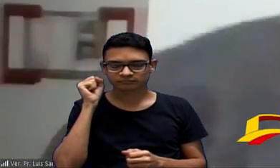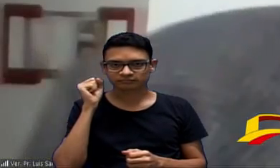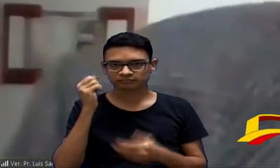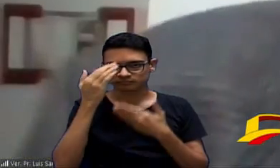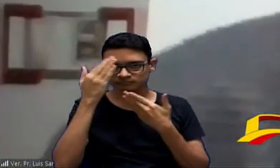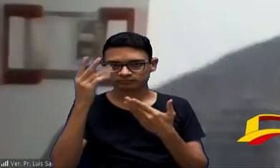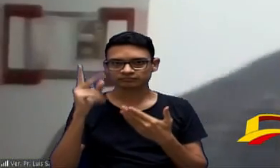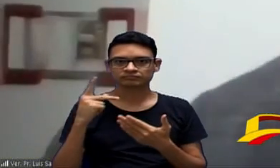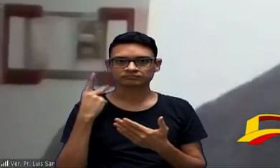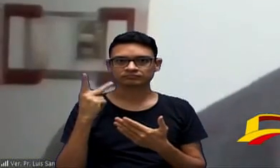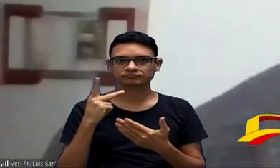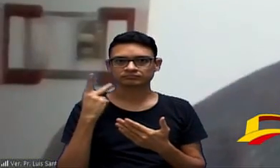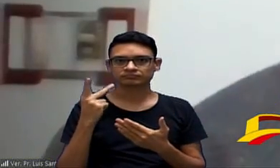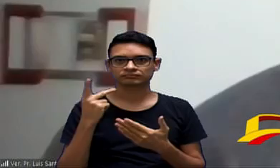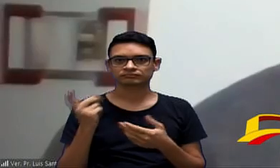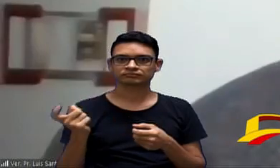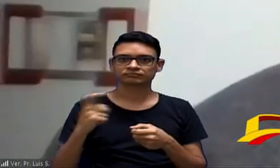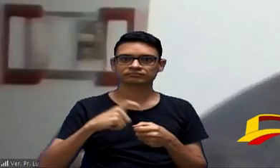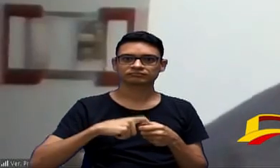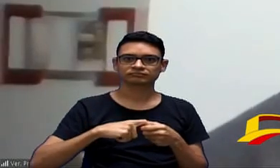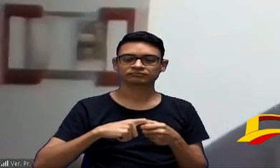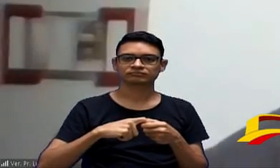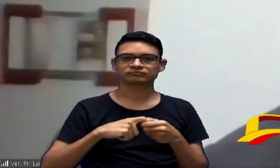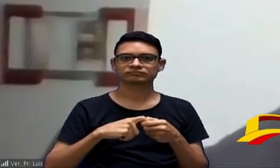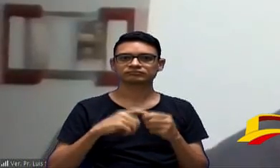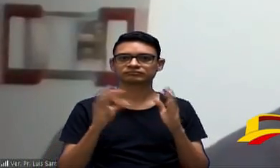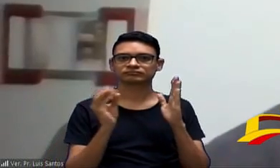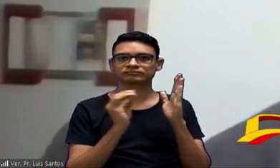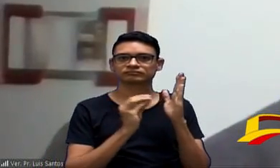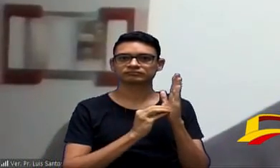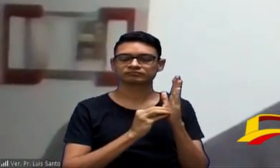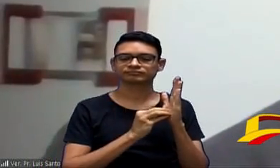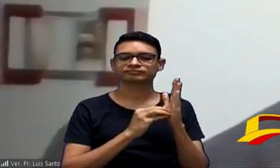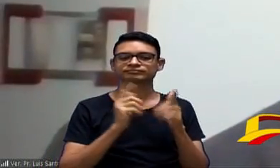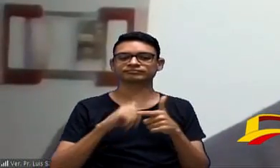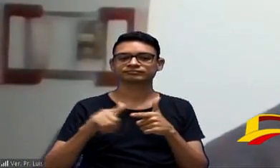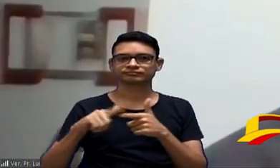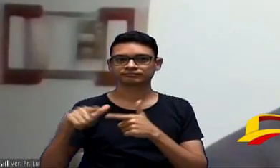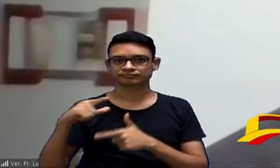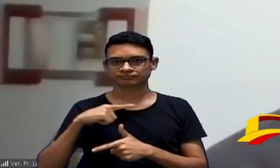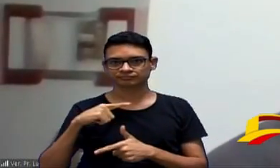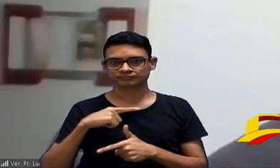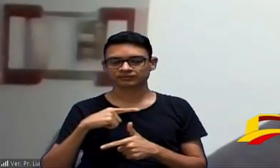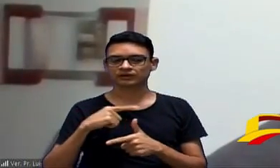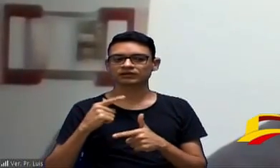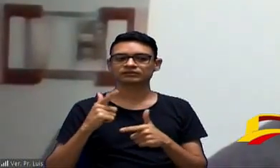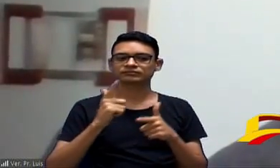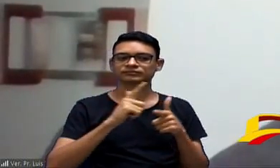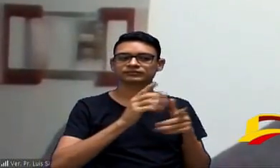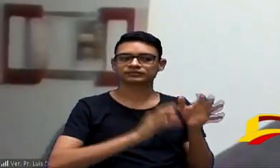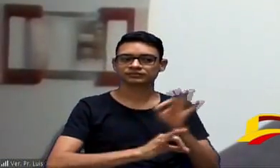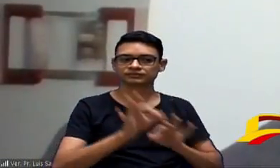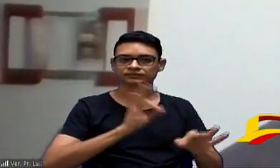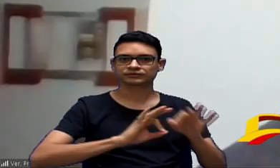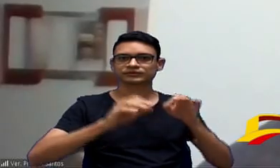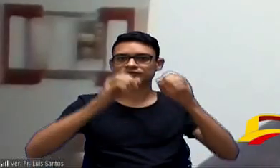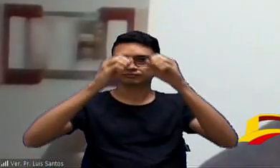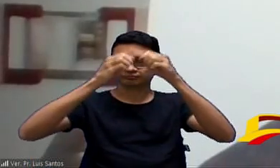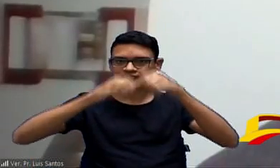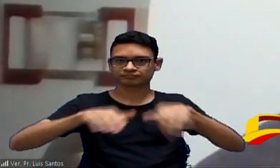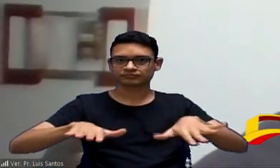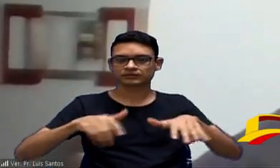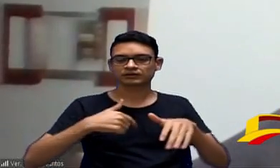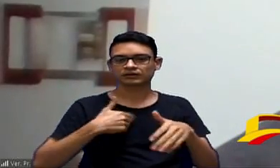Obrigado, senhor presidente. Como voltou a pauta aí e tem essas dificuldades e o projeto está prejudicado, eu só queria fazer um